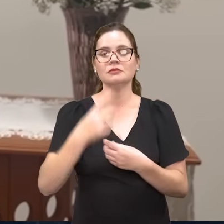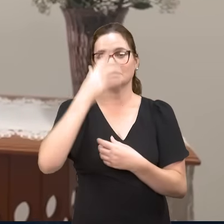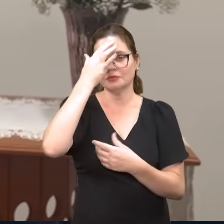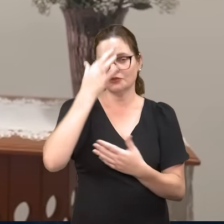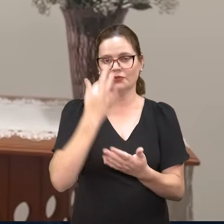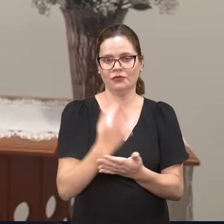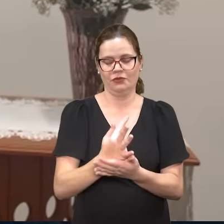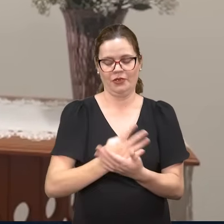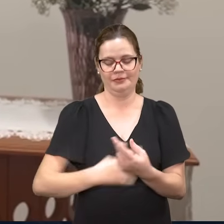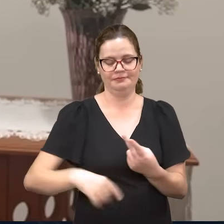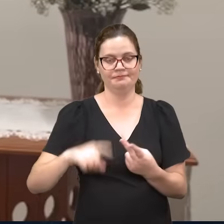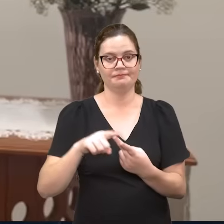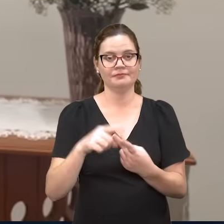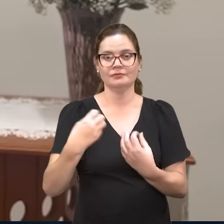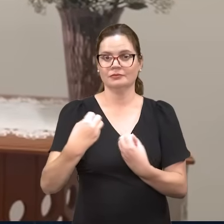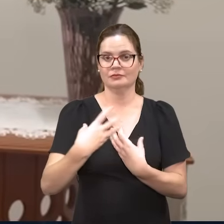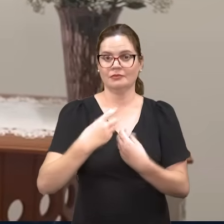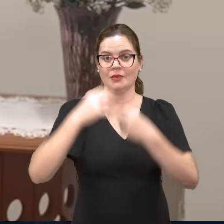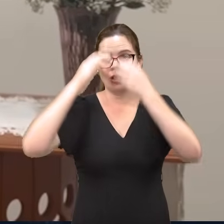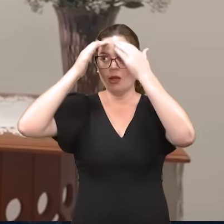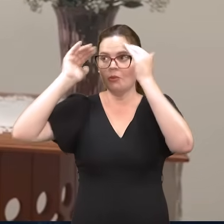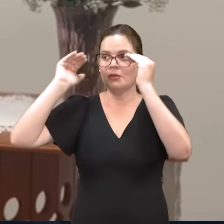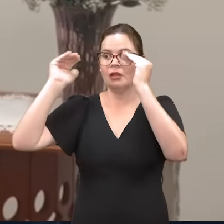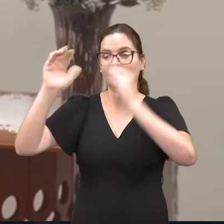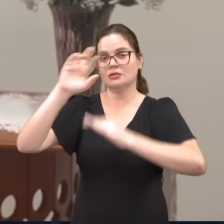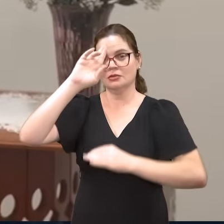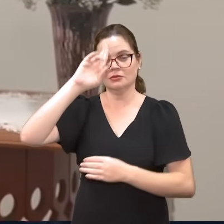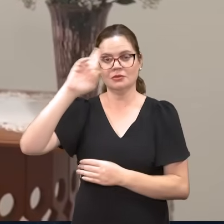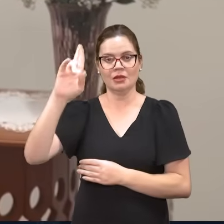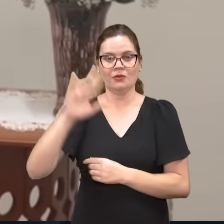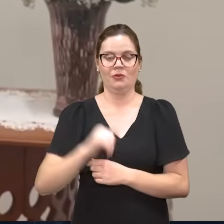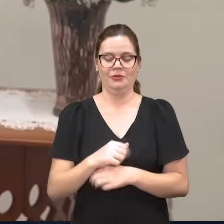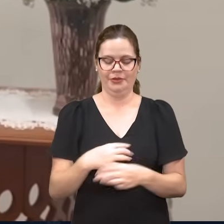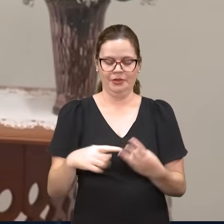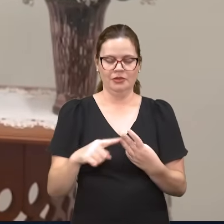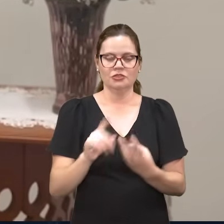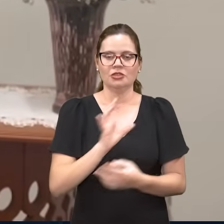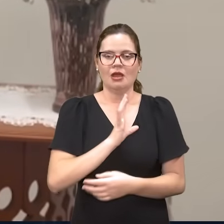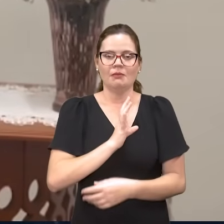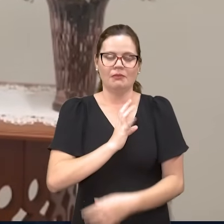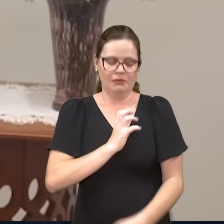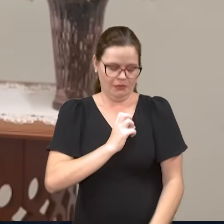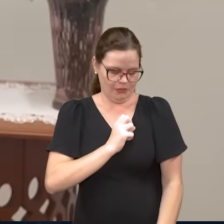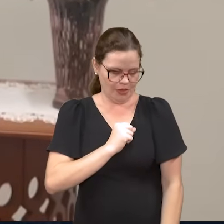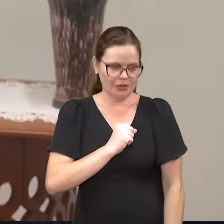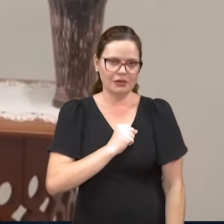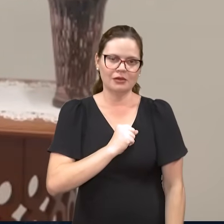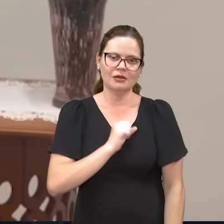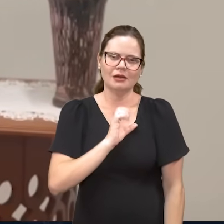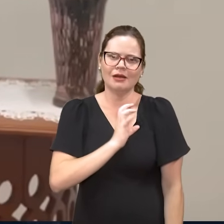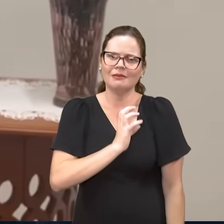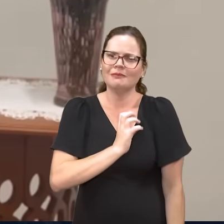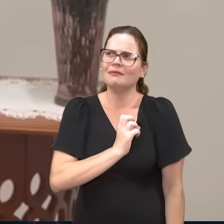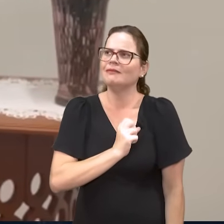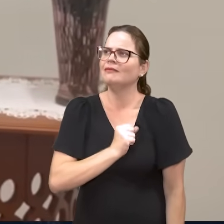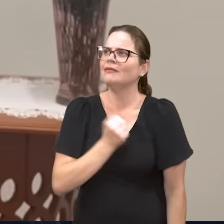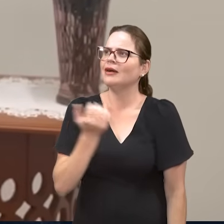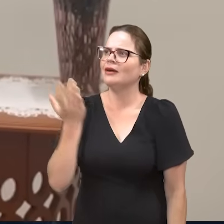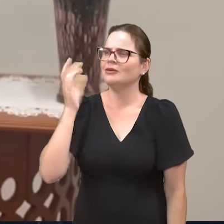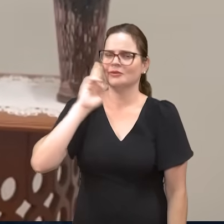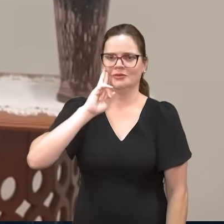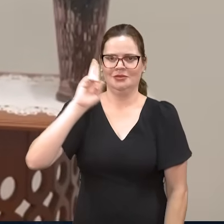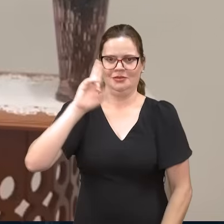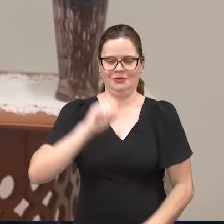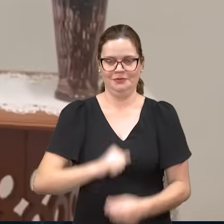de fé, um legado de obediência, um legado de amor ao Senhor,